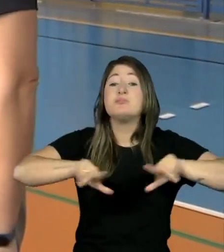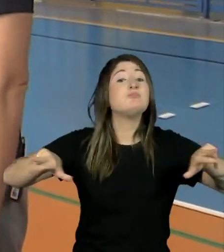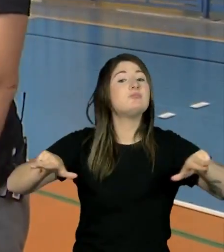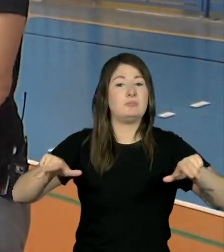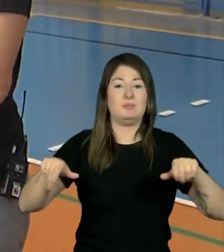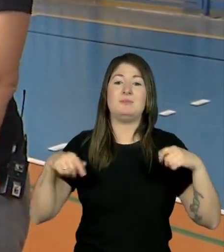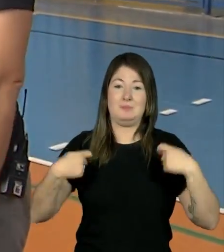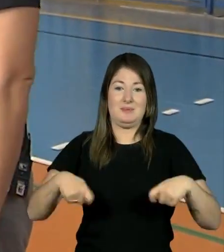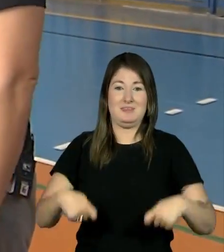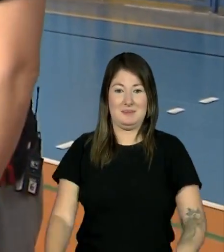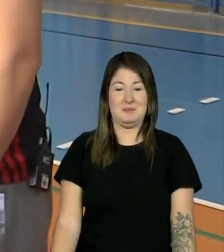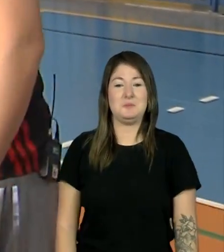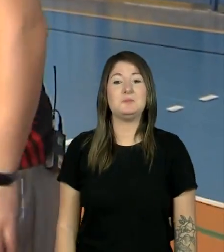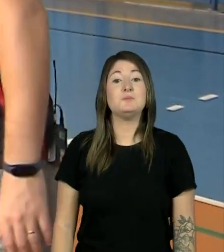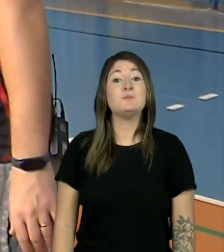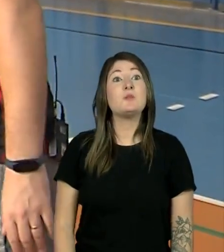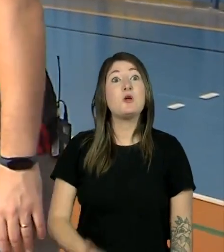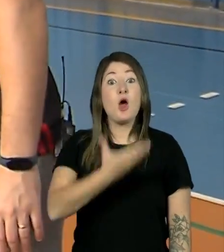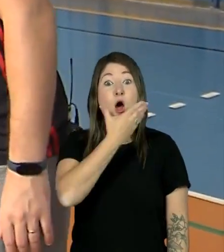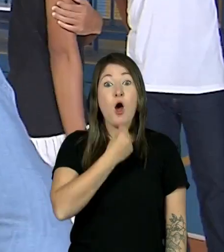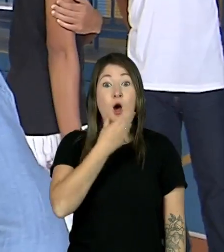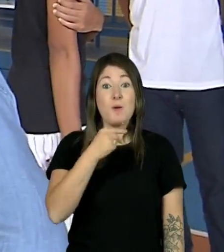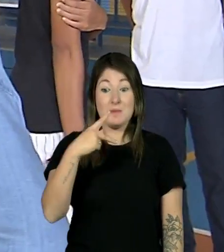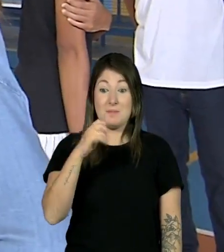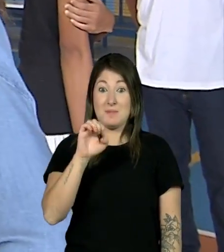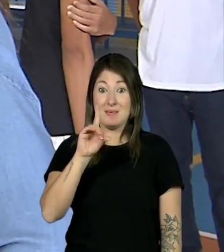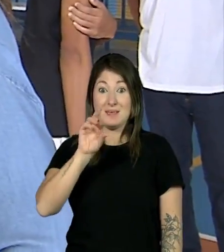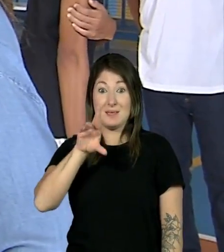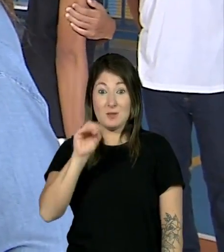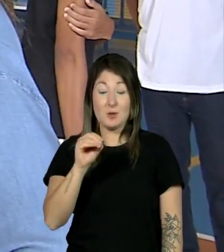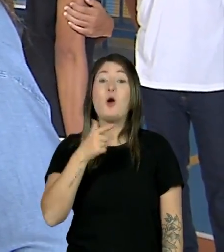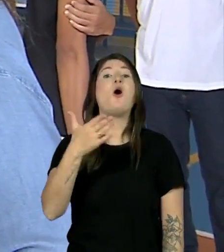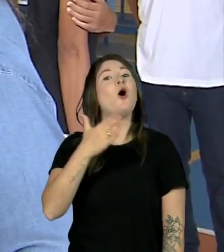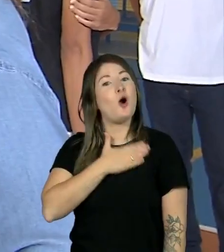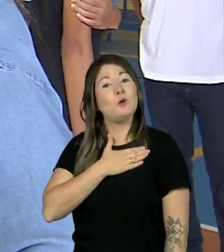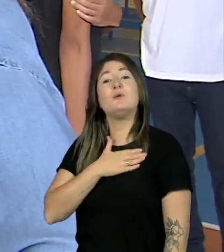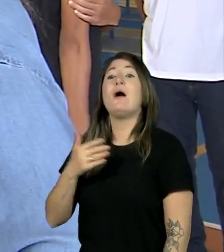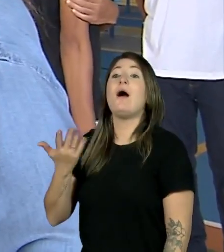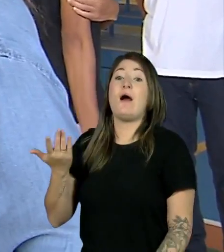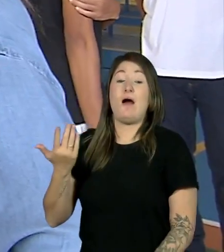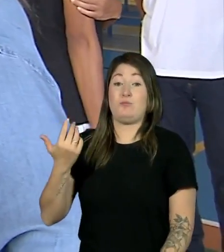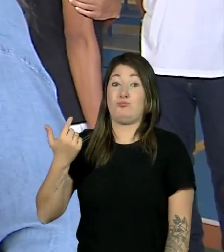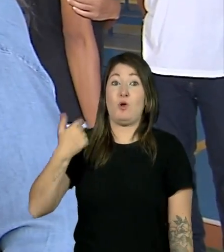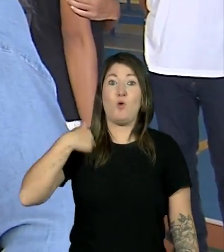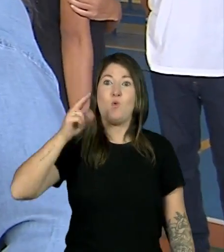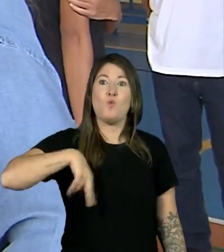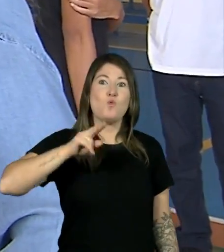Outro aluno que gostou foi o Pedro. É algo novo, né, que eu nunca tinha experimentado